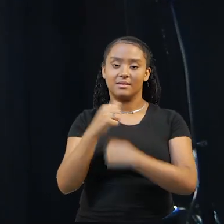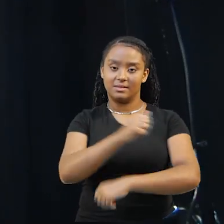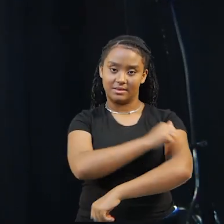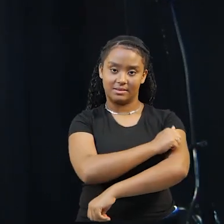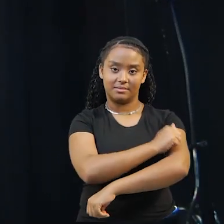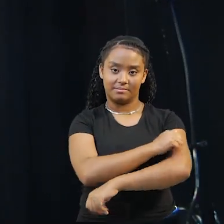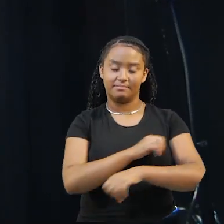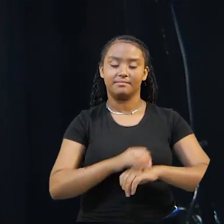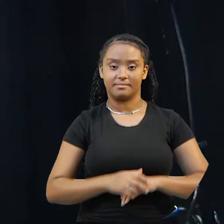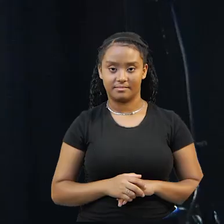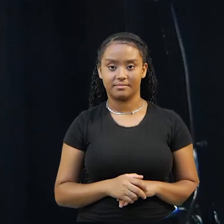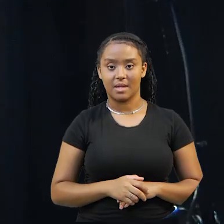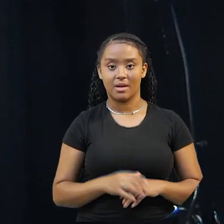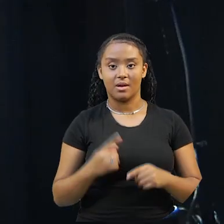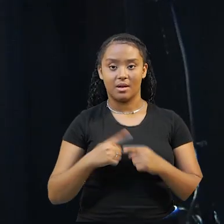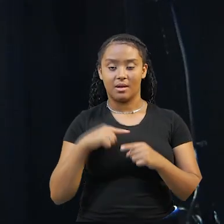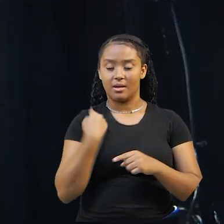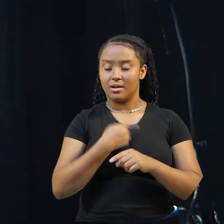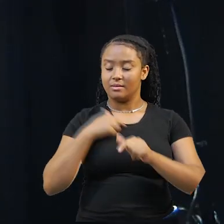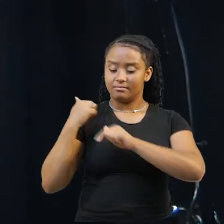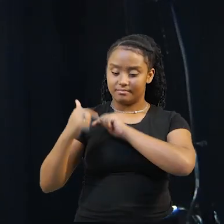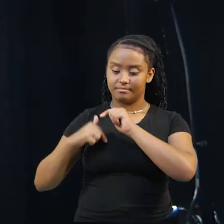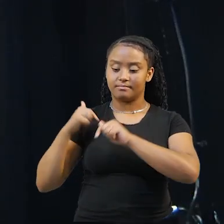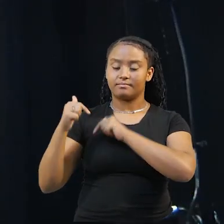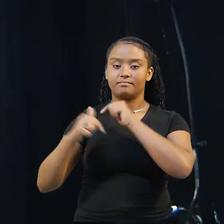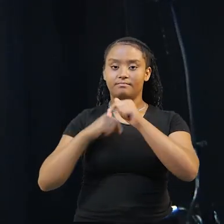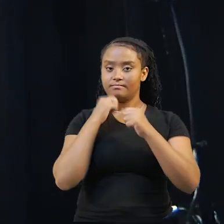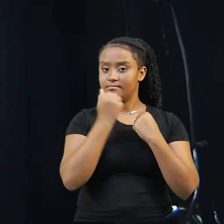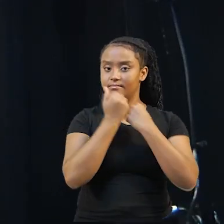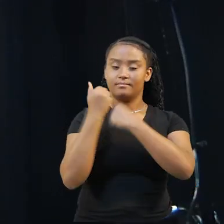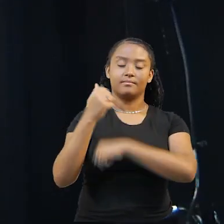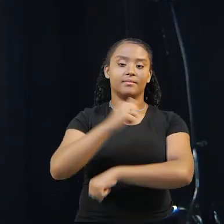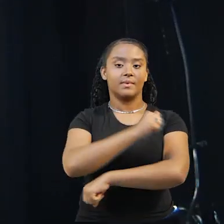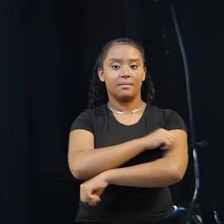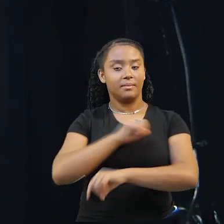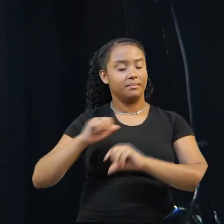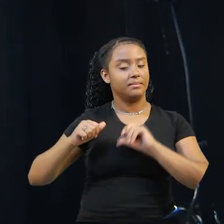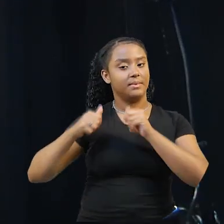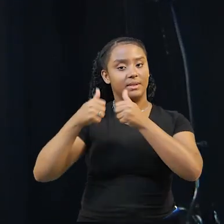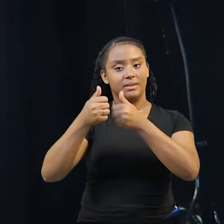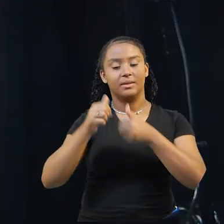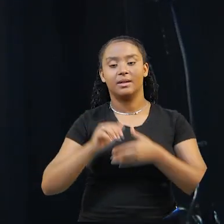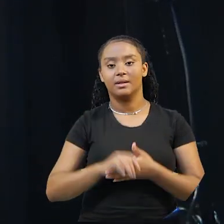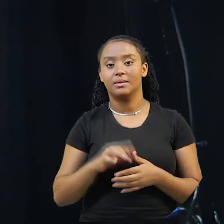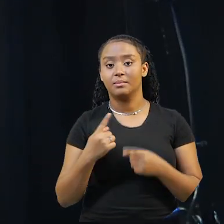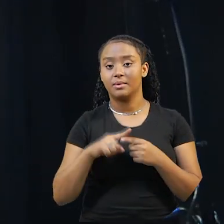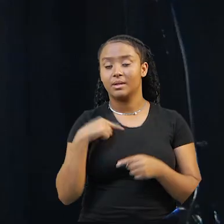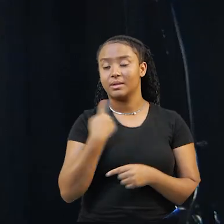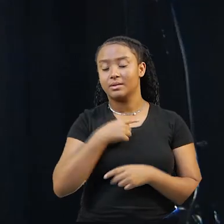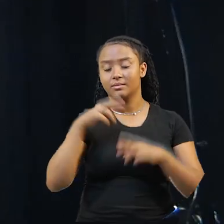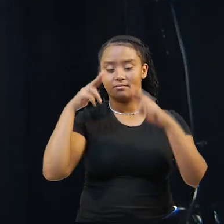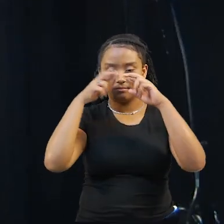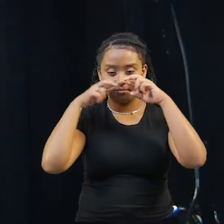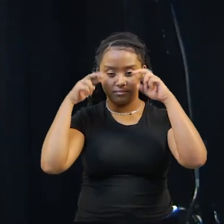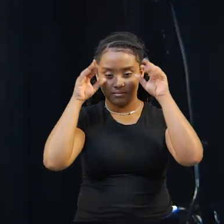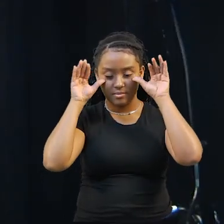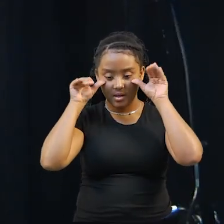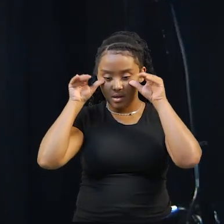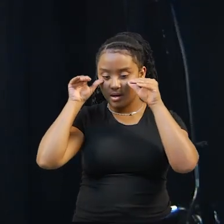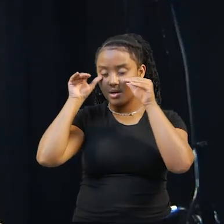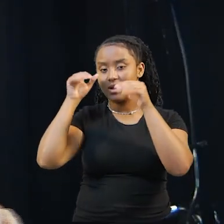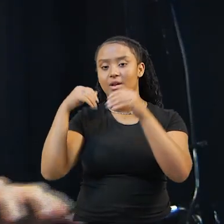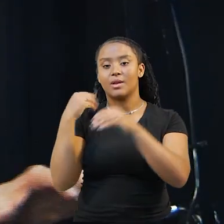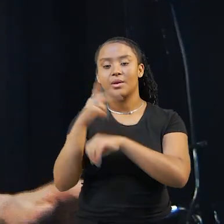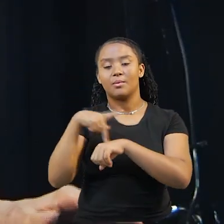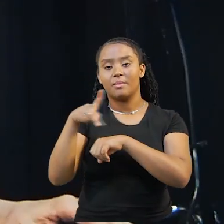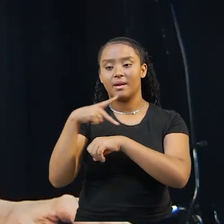estudantil. A gente tem trabalhado muito fortemente para melhorar a assistência estudantil, porque a gente observa que o